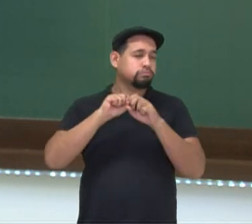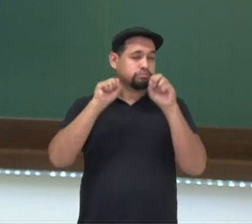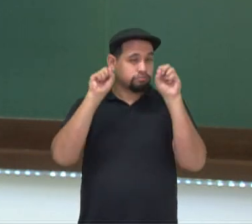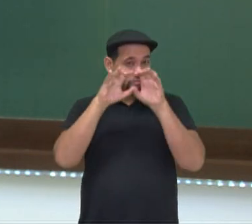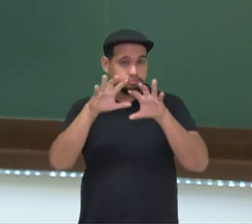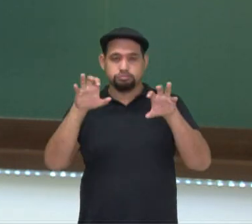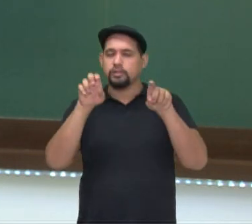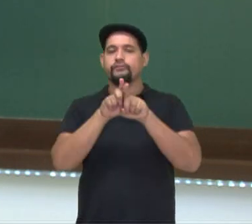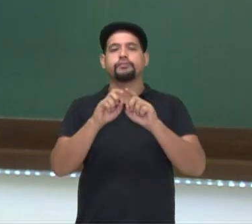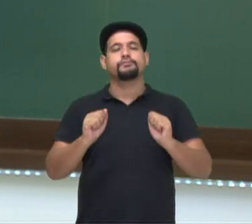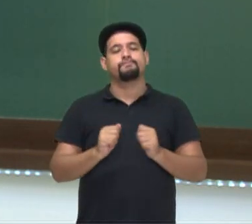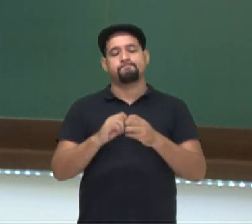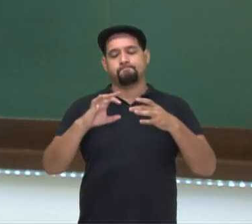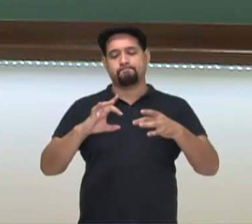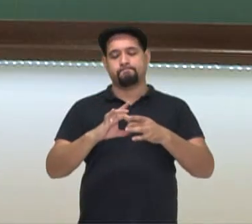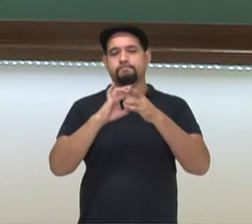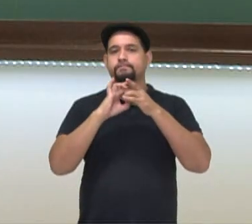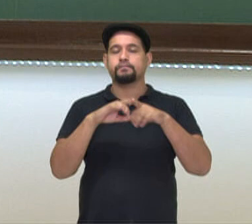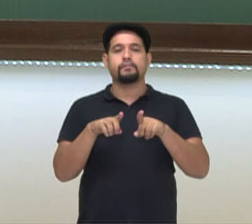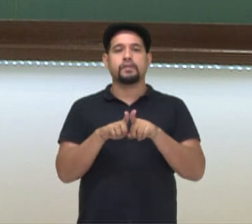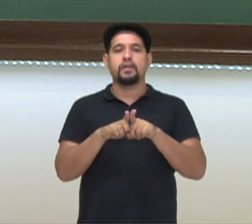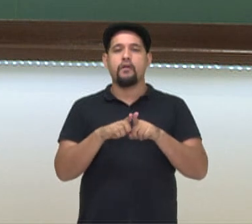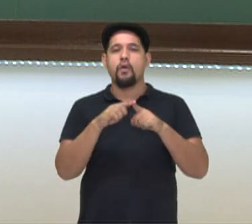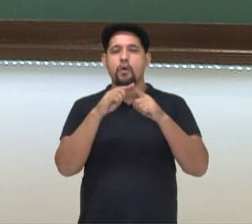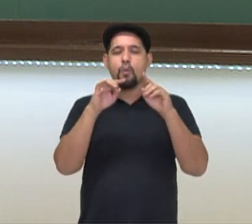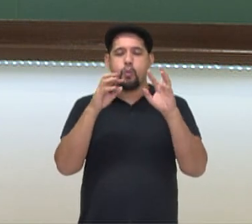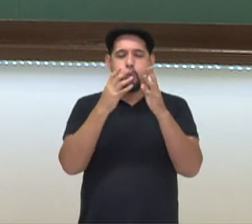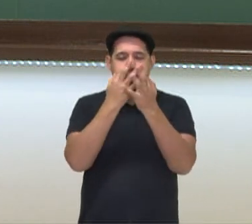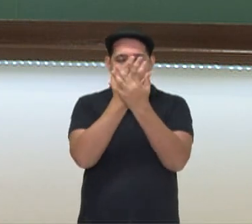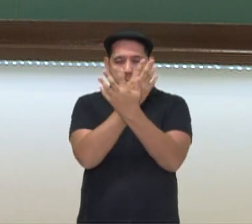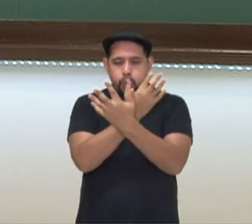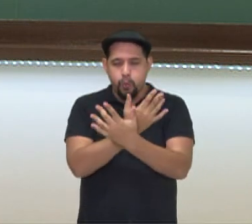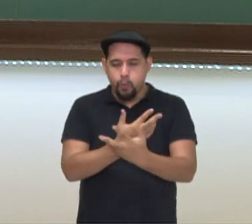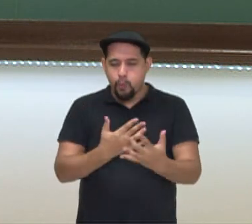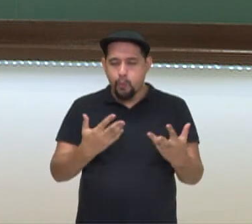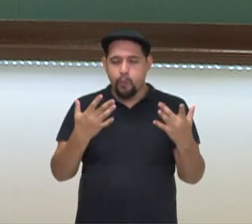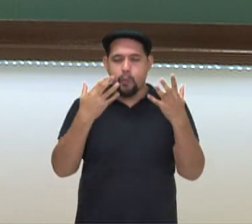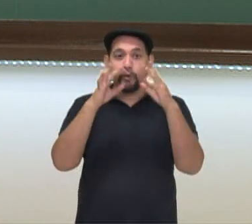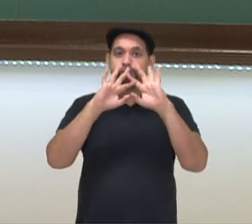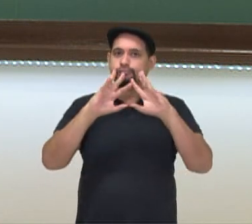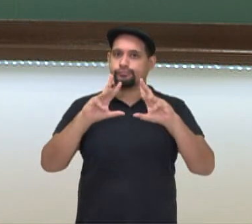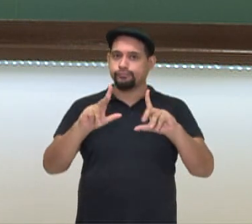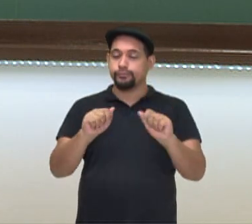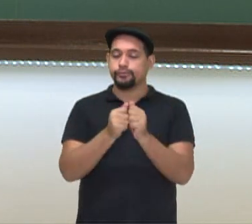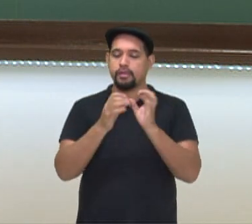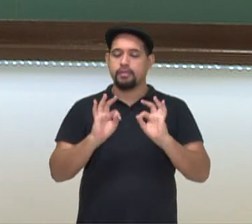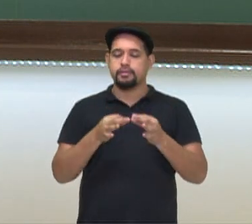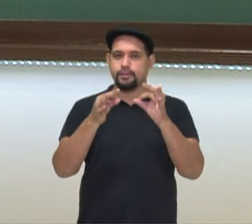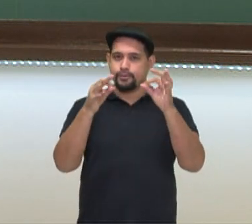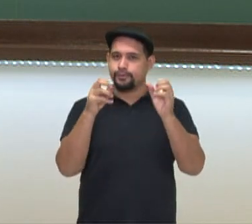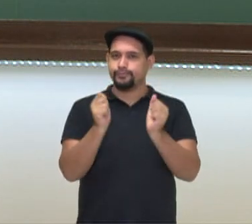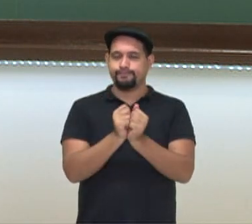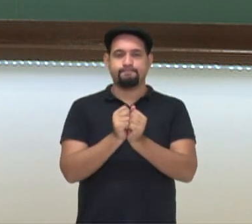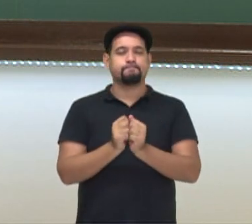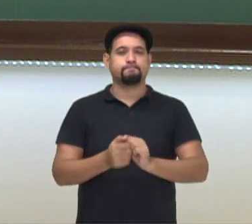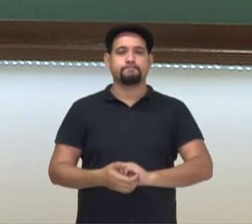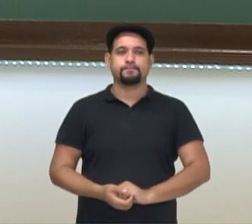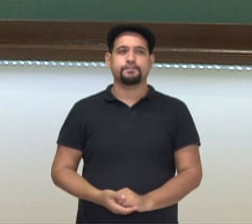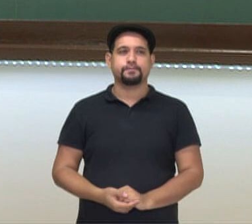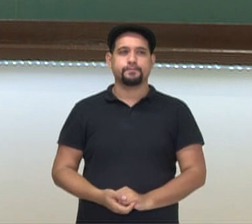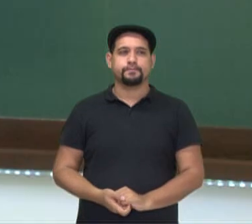efeitos vão estar presentes, efeitos de fumaça e muito mais nas questões tecnológicas vão estar